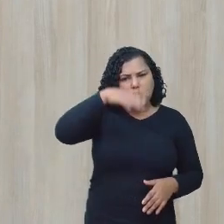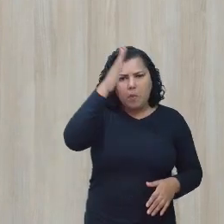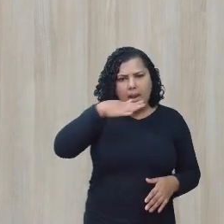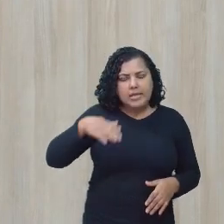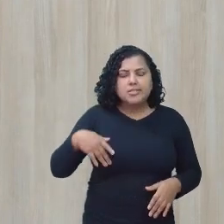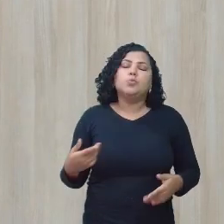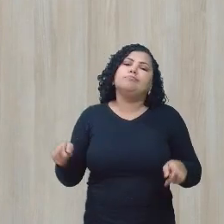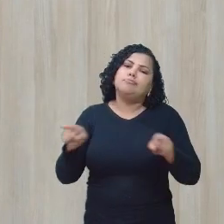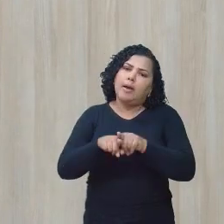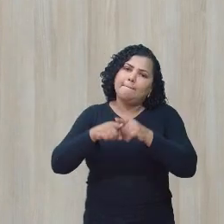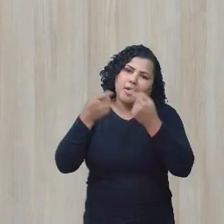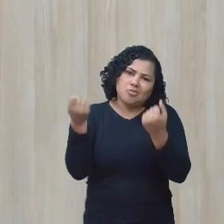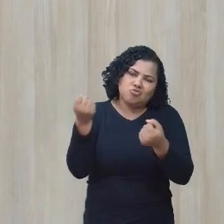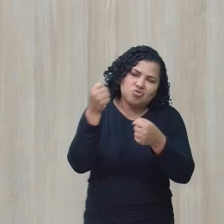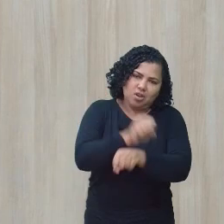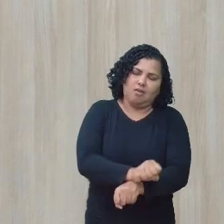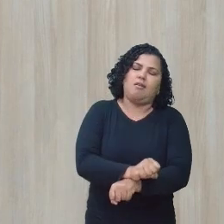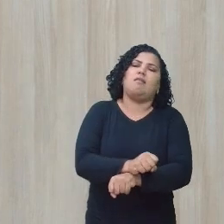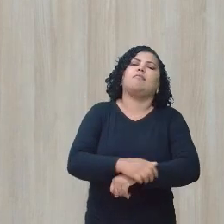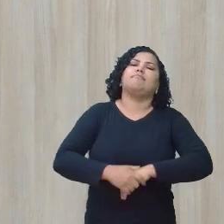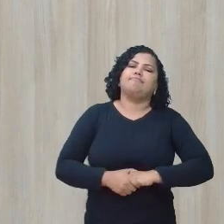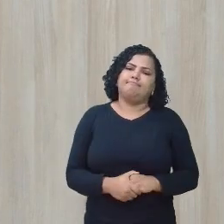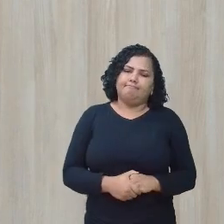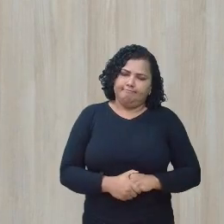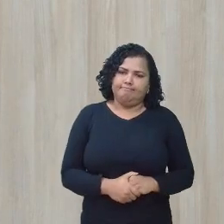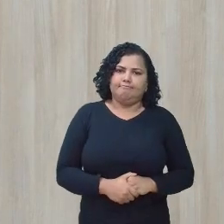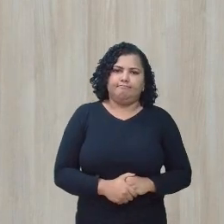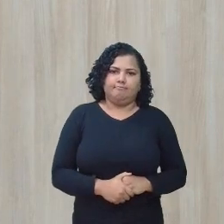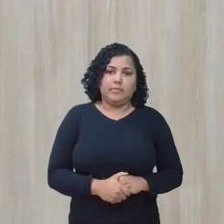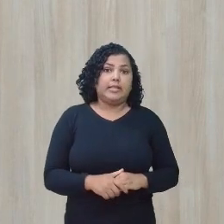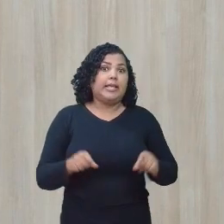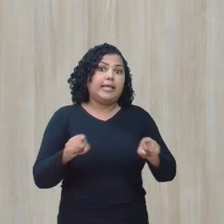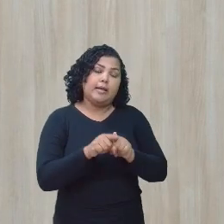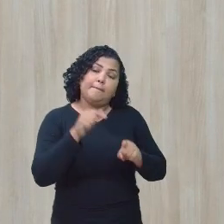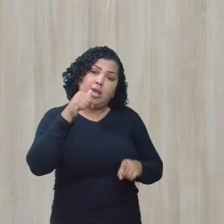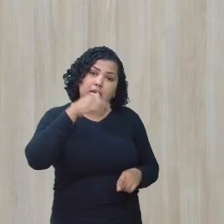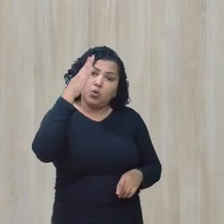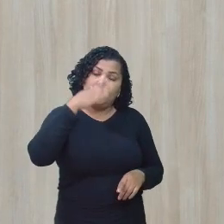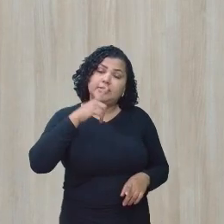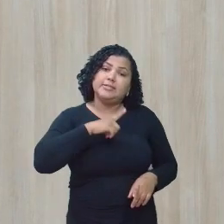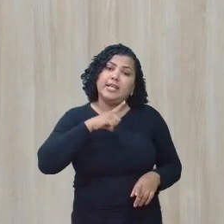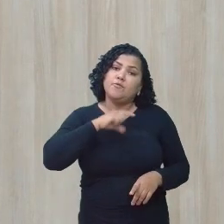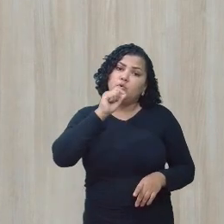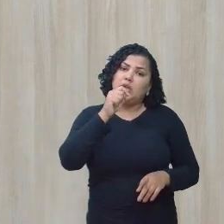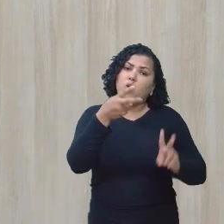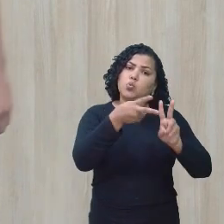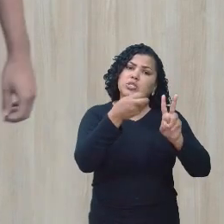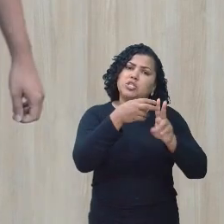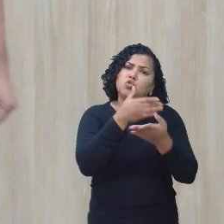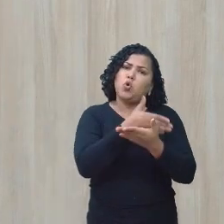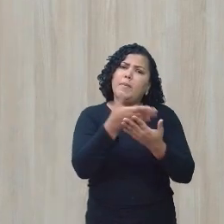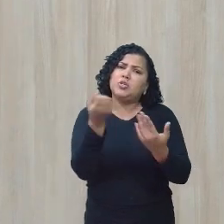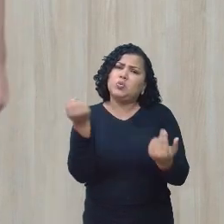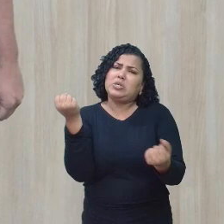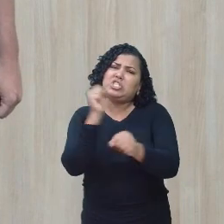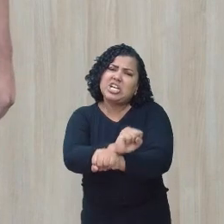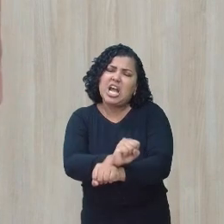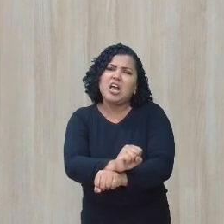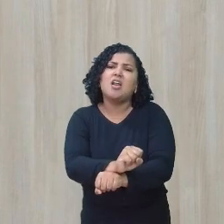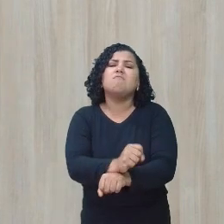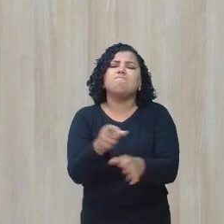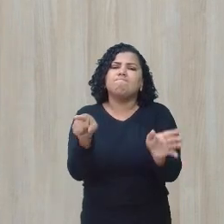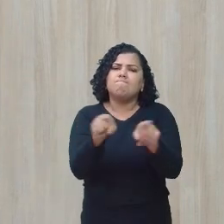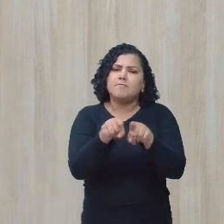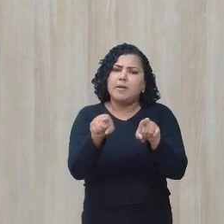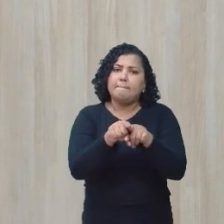enfim, a gente vai colocar aqui, vai haver uma oposição da escravização dos indígenas aqui no Brasil e uma reação, claro, dos próprios sujeitos